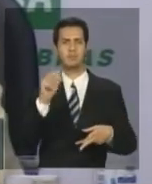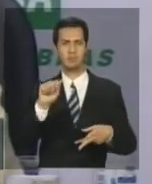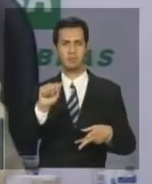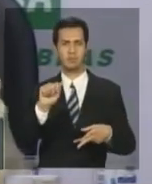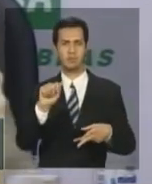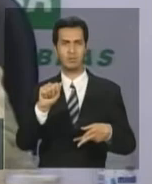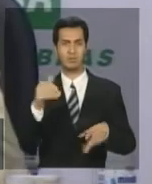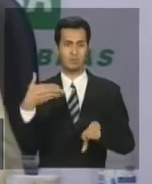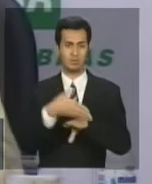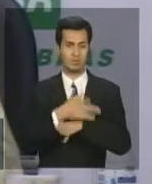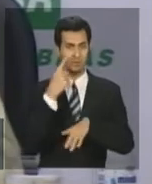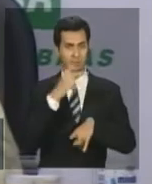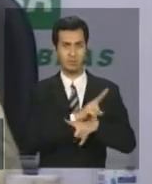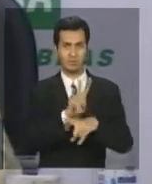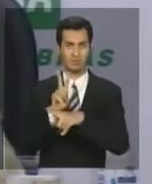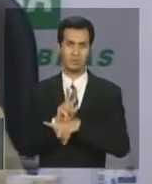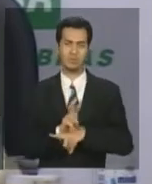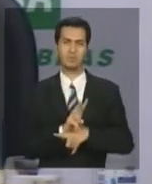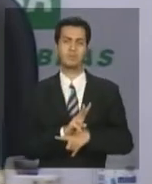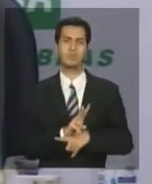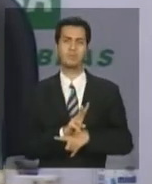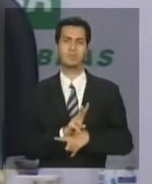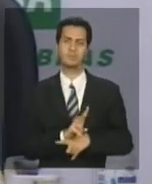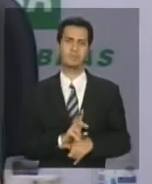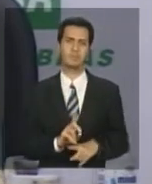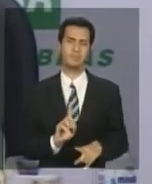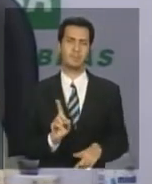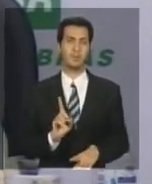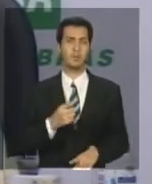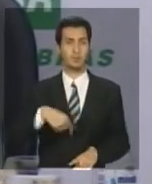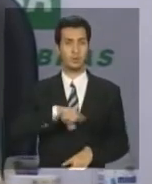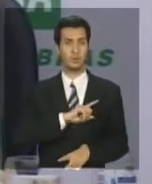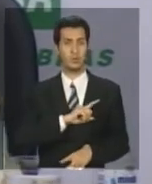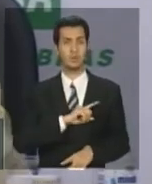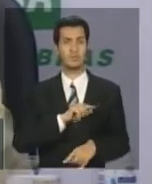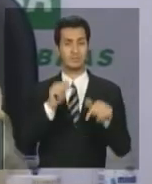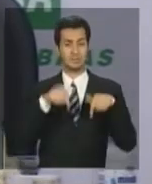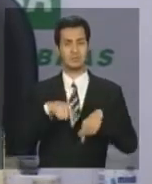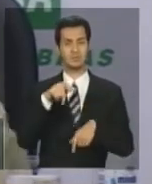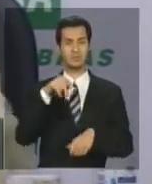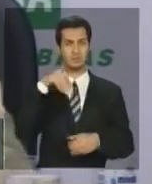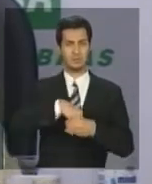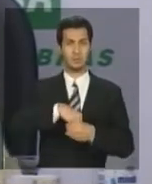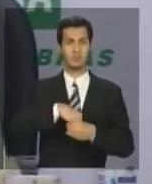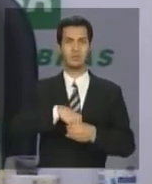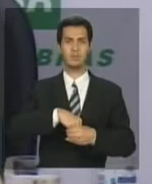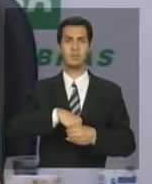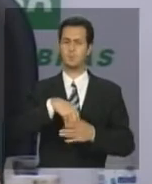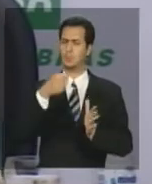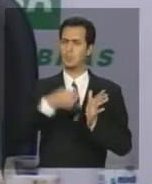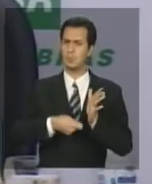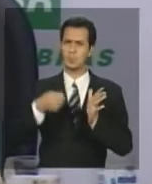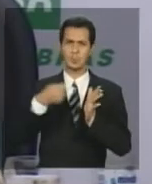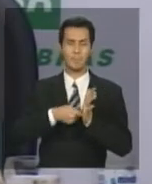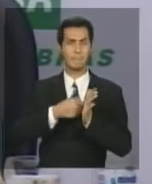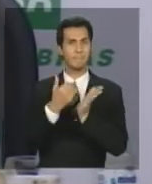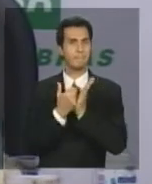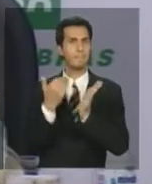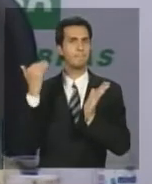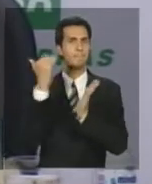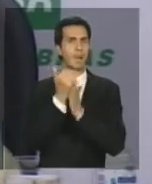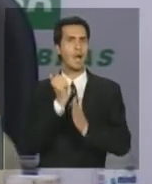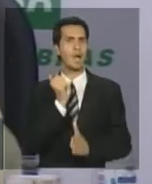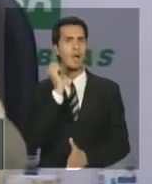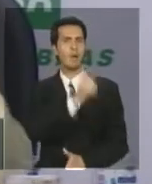sobre nós. Então, o nosso negócio, nós passamos a ser muito mais rigorosos nas auditorias